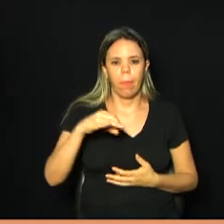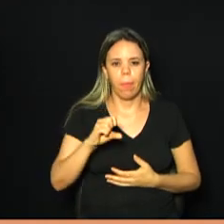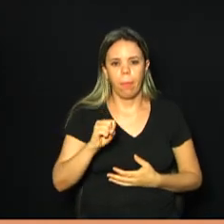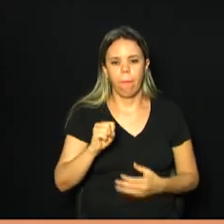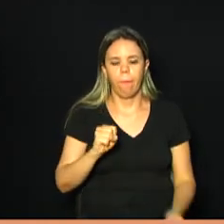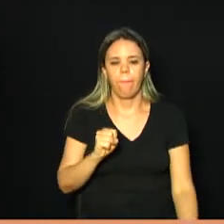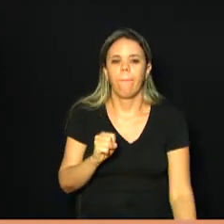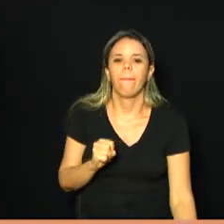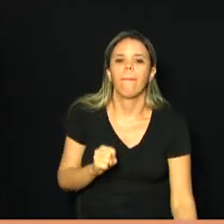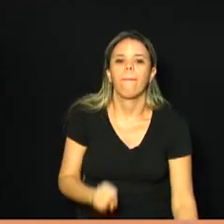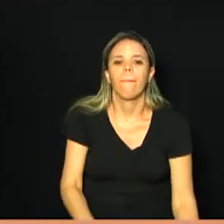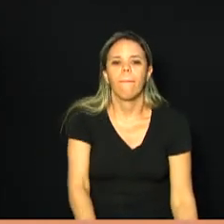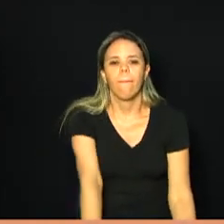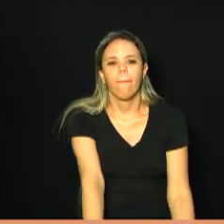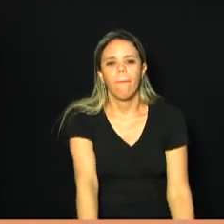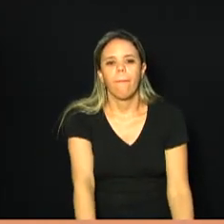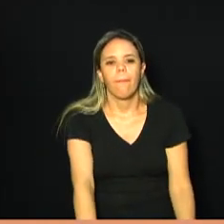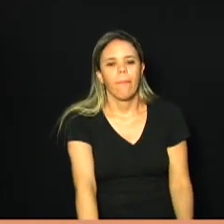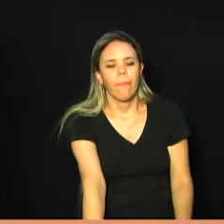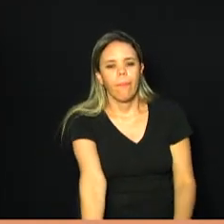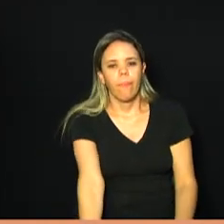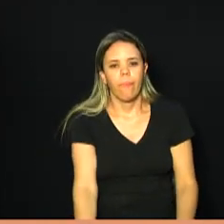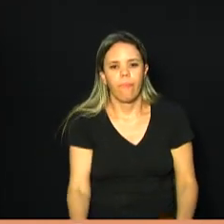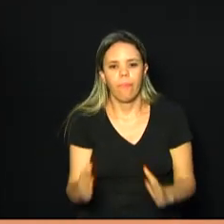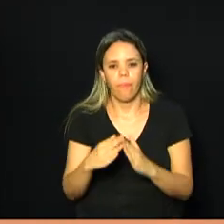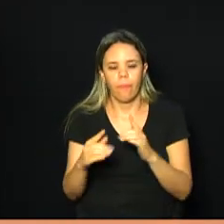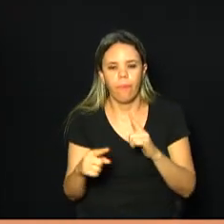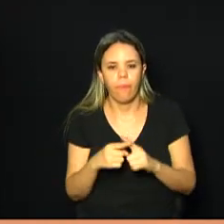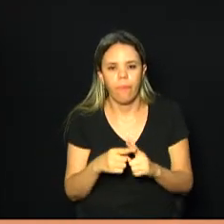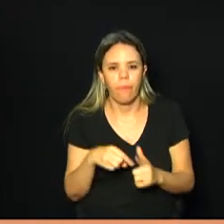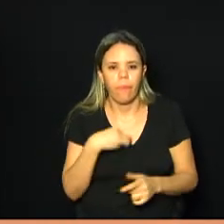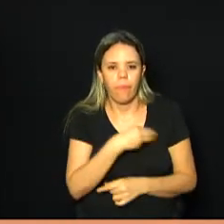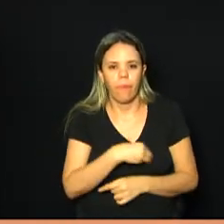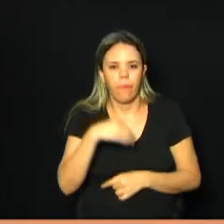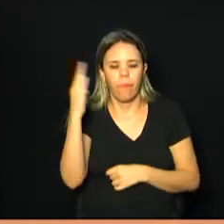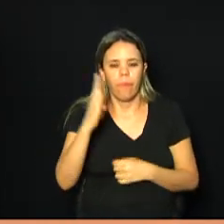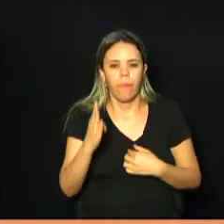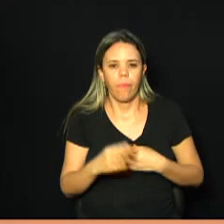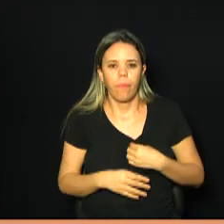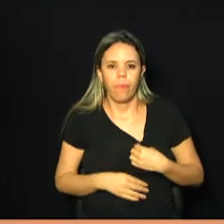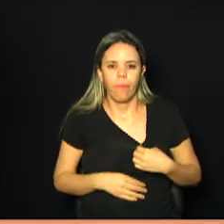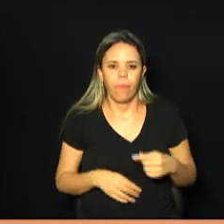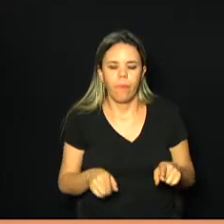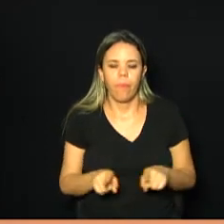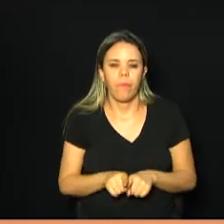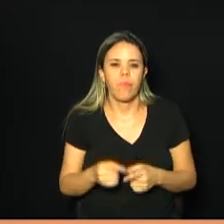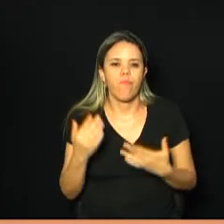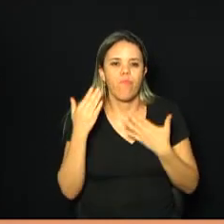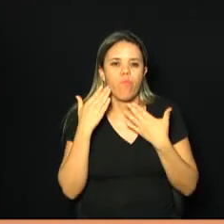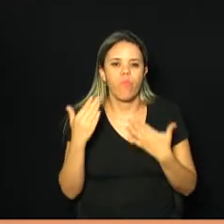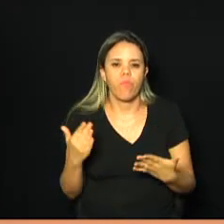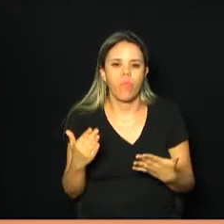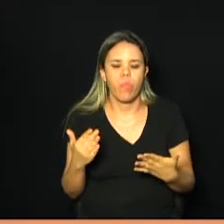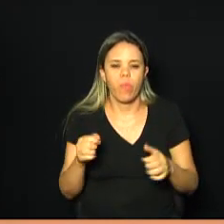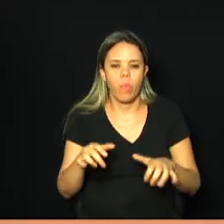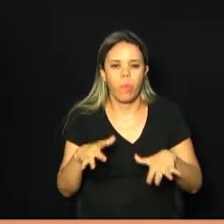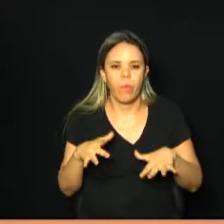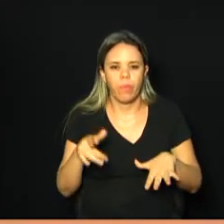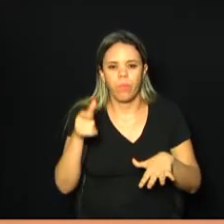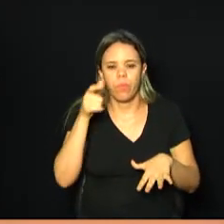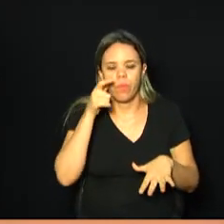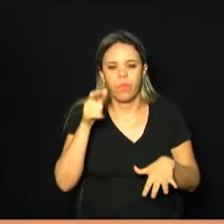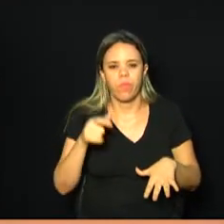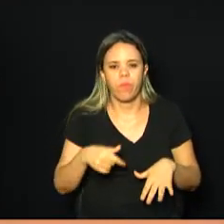Silva, da Igreja Missionária do Brasil. E também agradecer ao público que nos